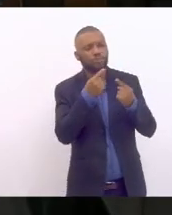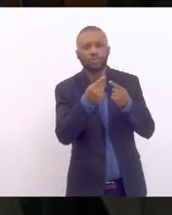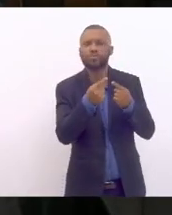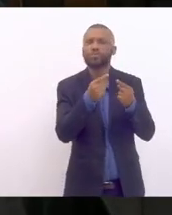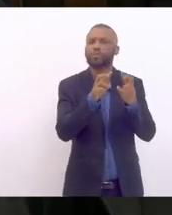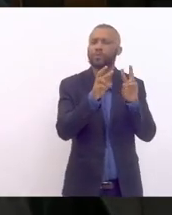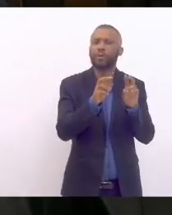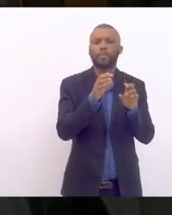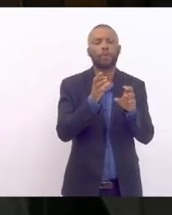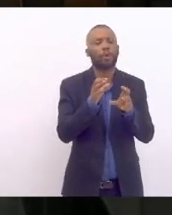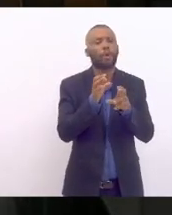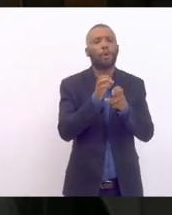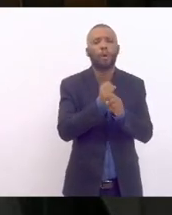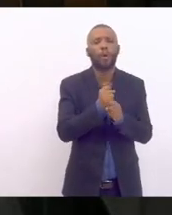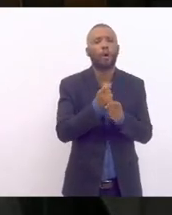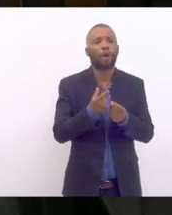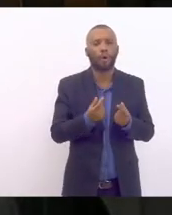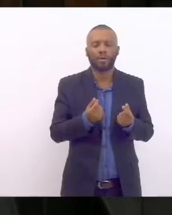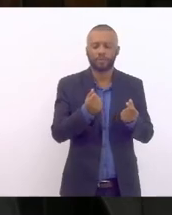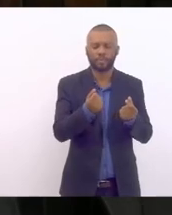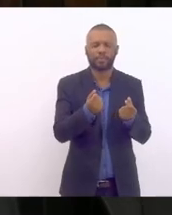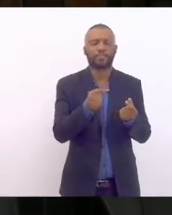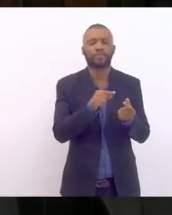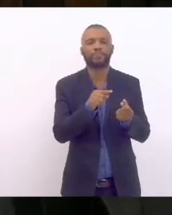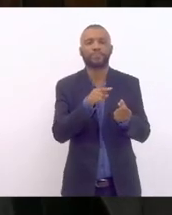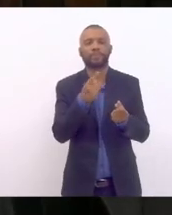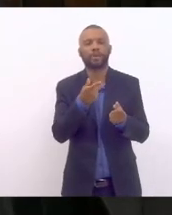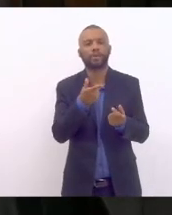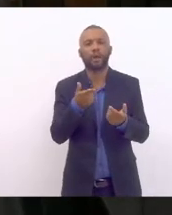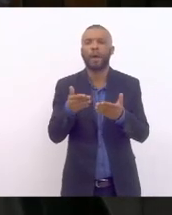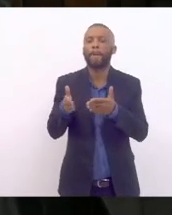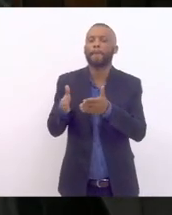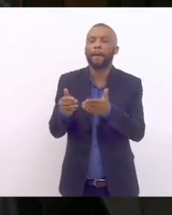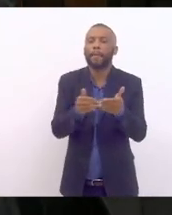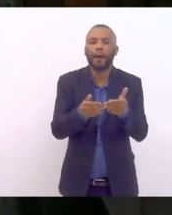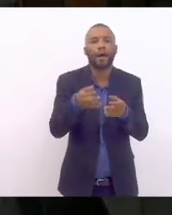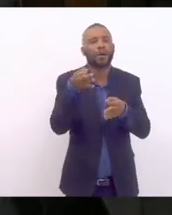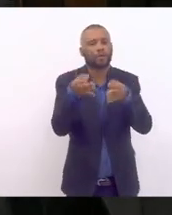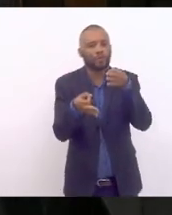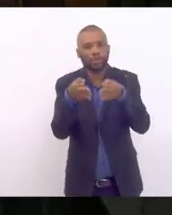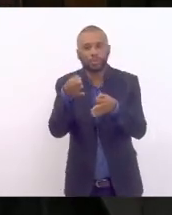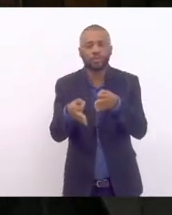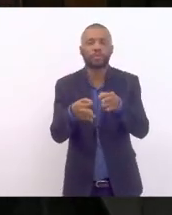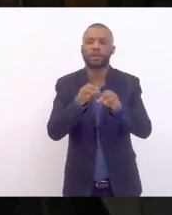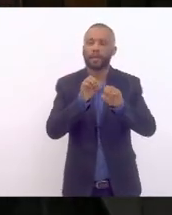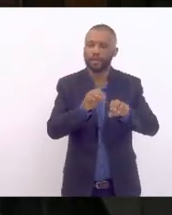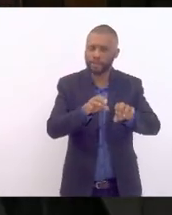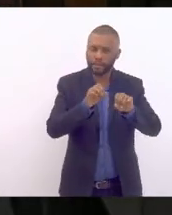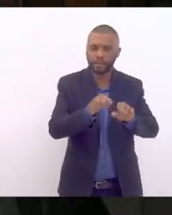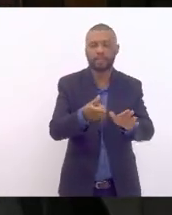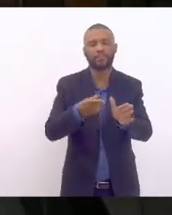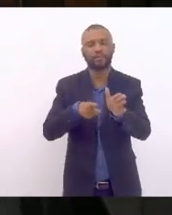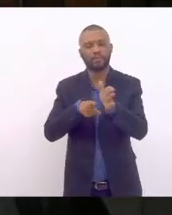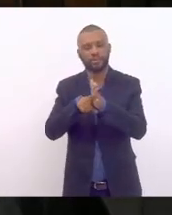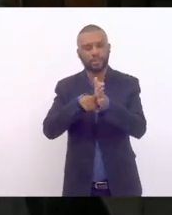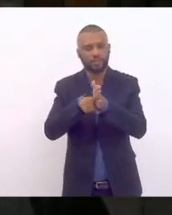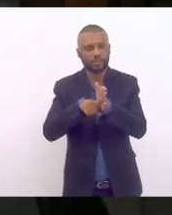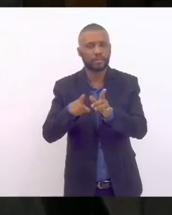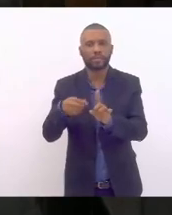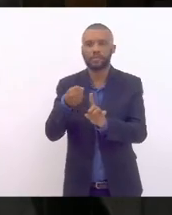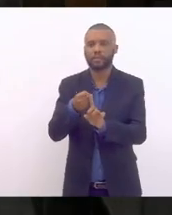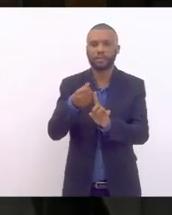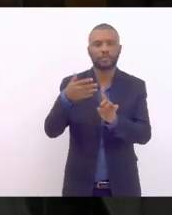orçamento e quando vemos aquilo que é uma reivindicação justa ensino pesquisa e extensão é